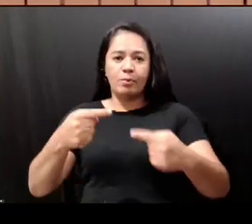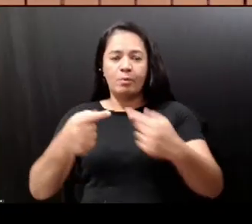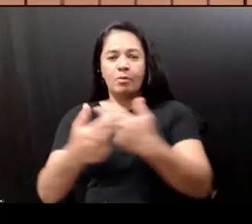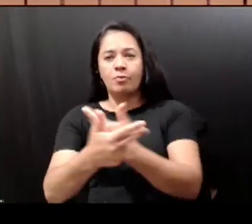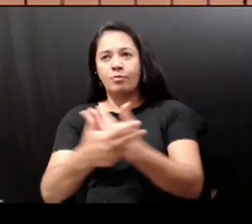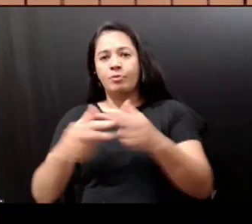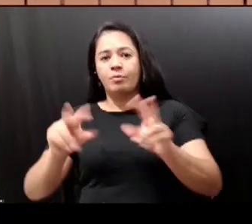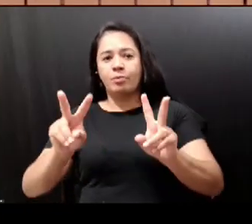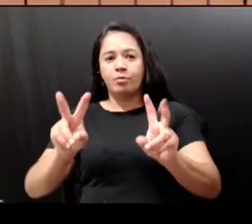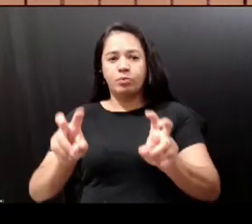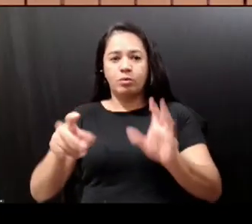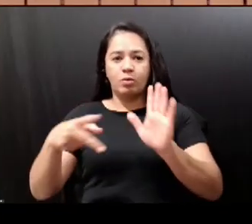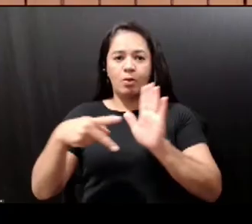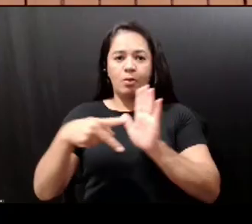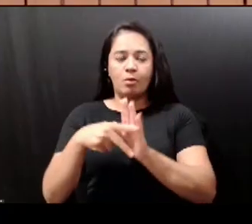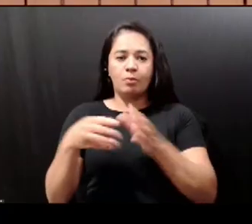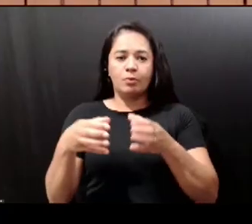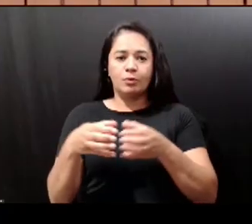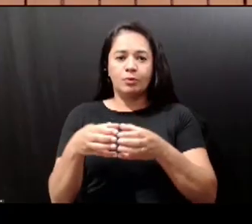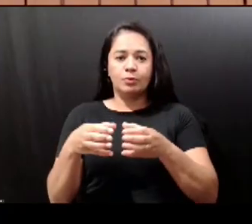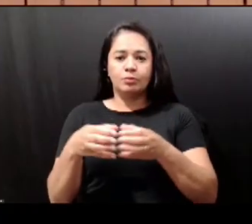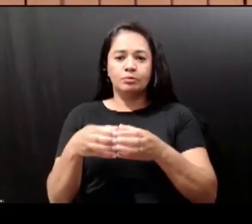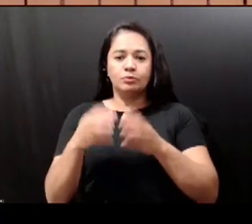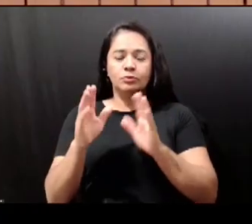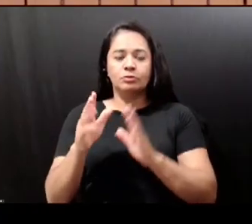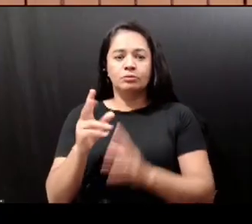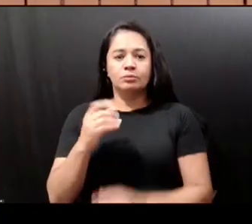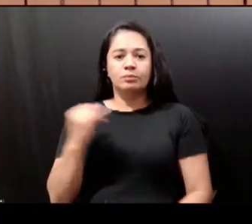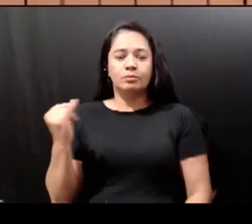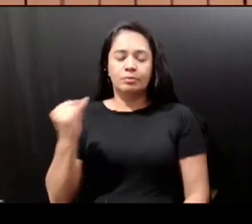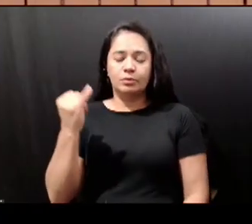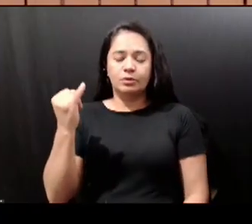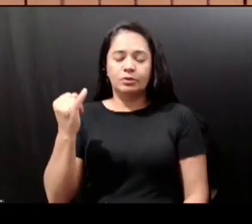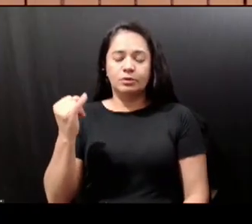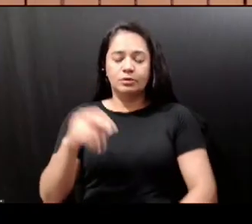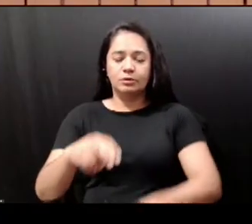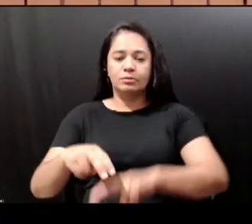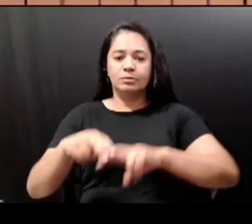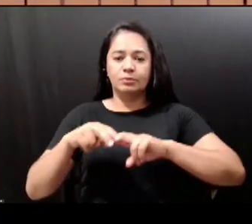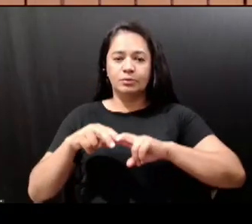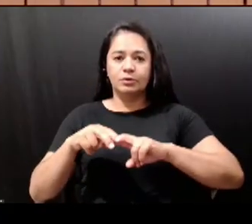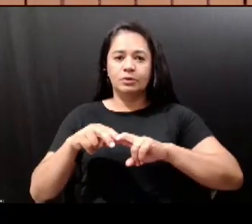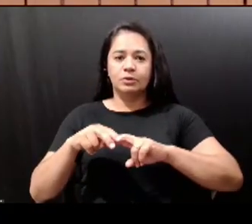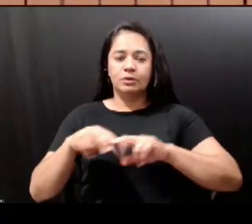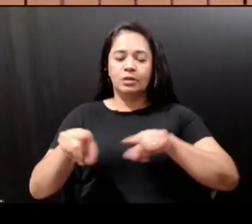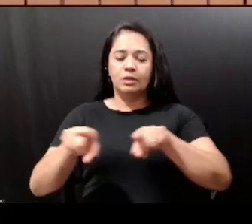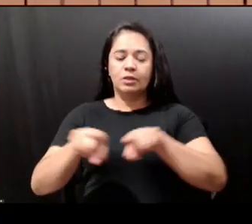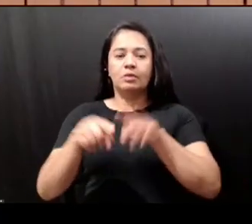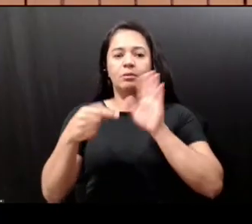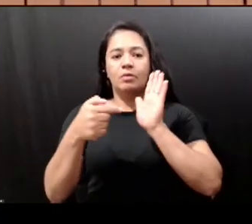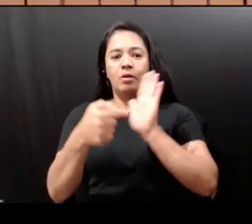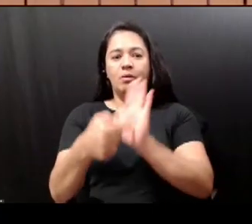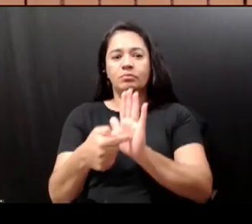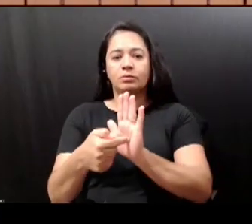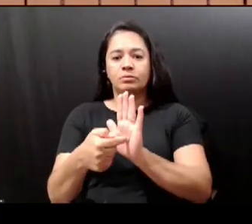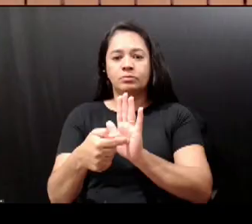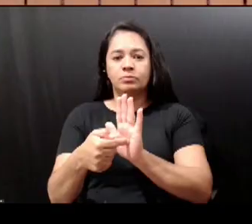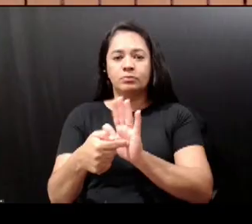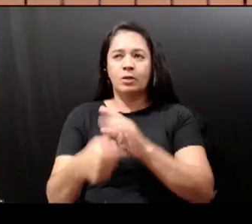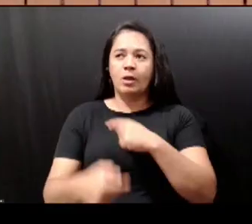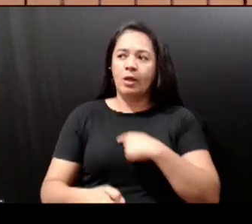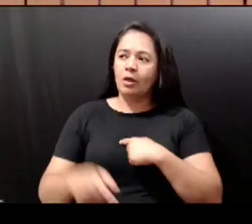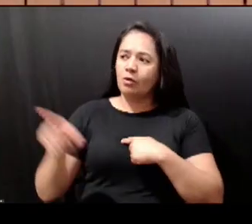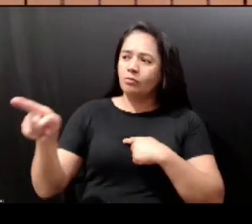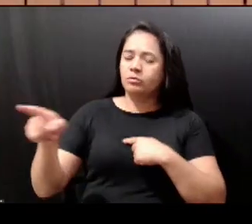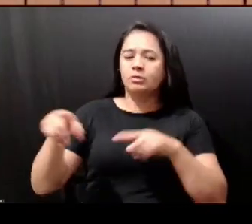comissão, que foi pertinente, e com isso, o senhor também apresentou, tanto o senhor como eu, apresentamos juntos